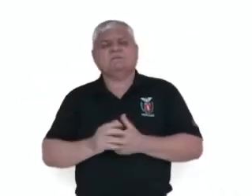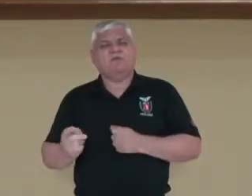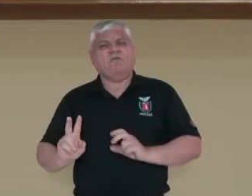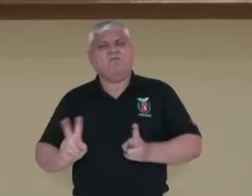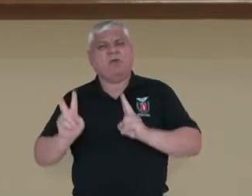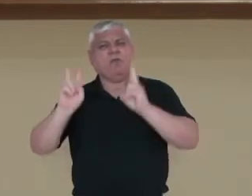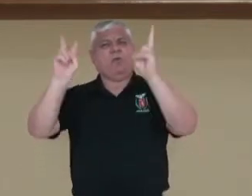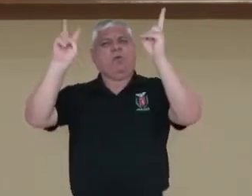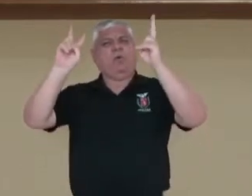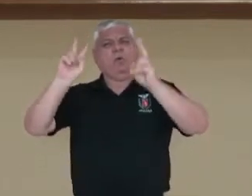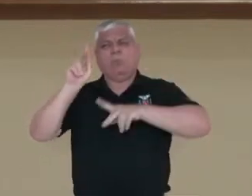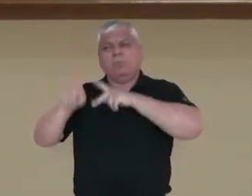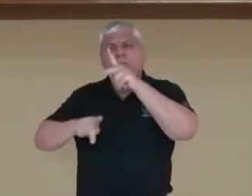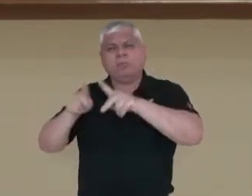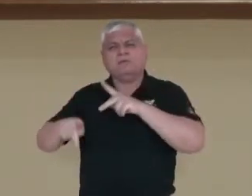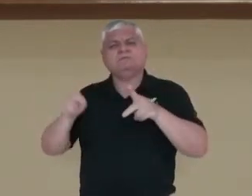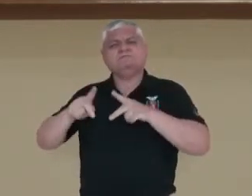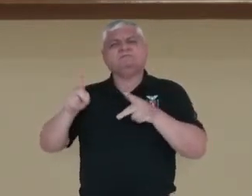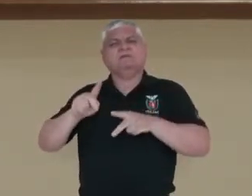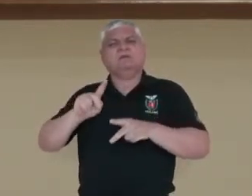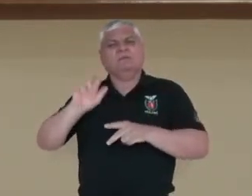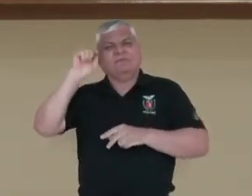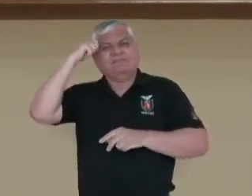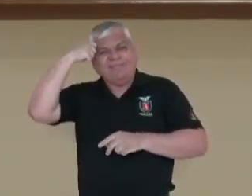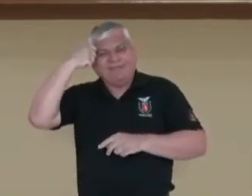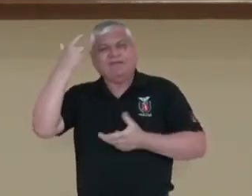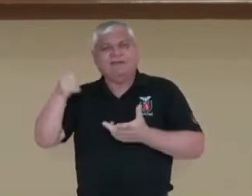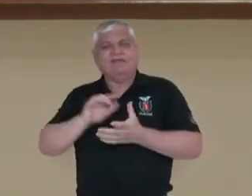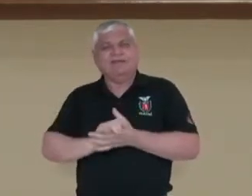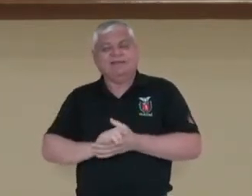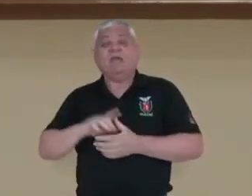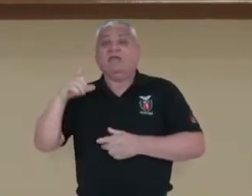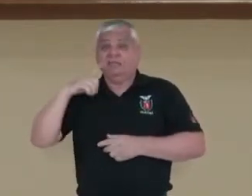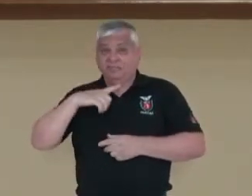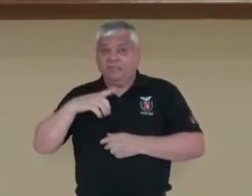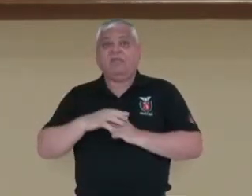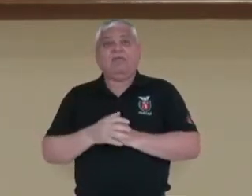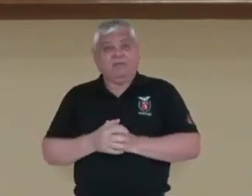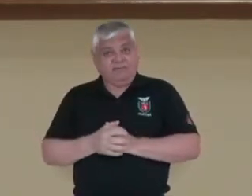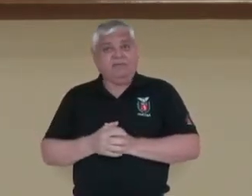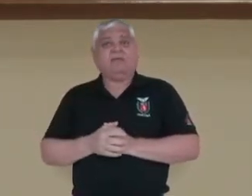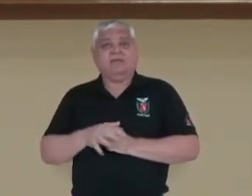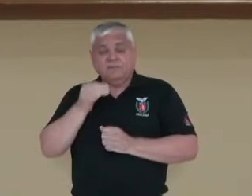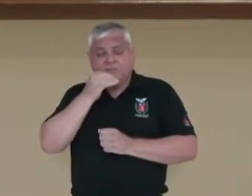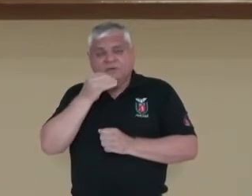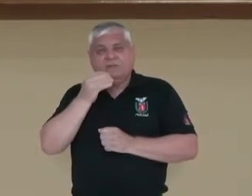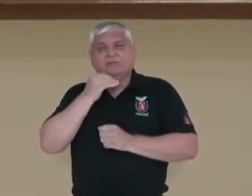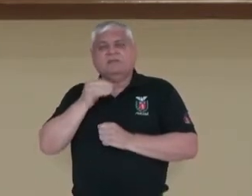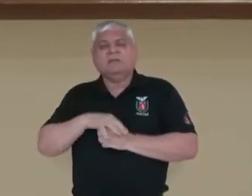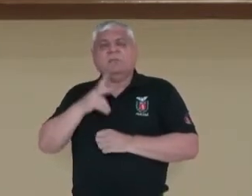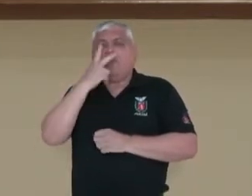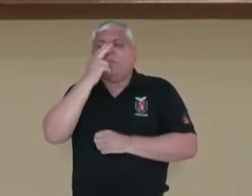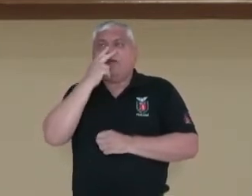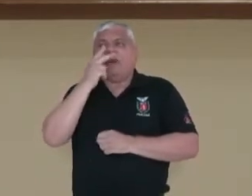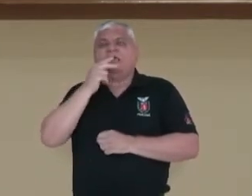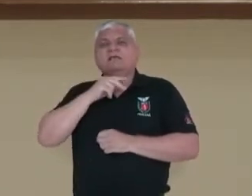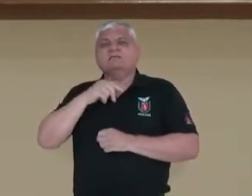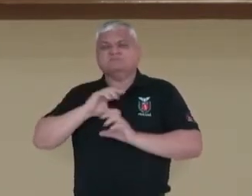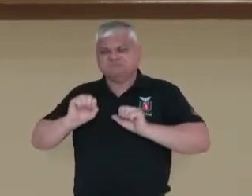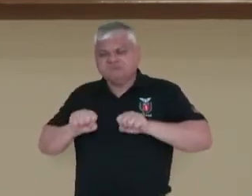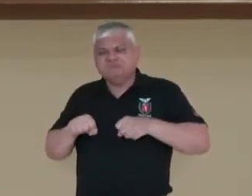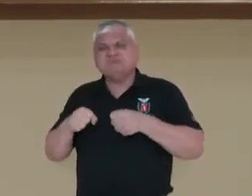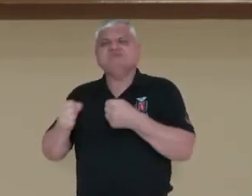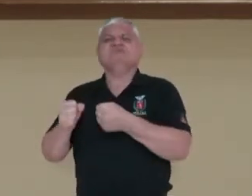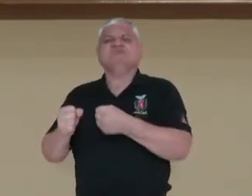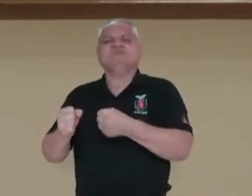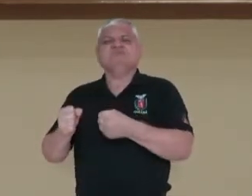da população negra, né? Porque hoje já existem ações afirmativas do resgate da história daqueles que